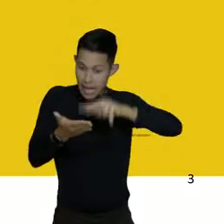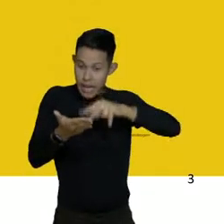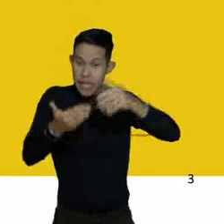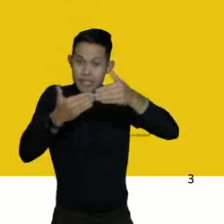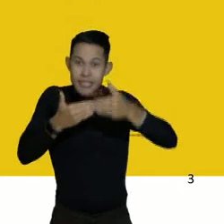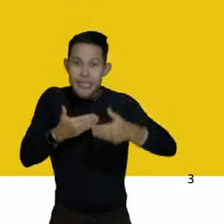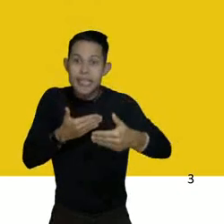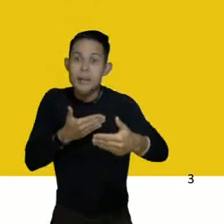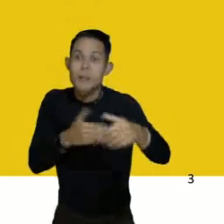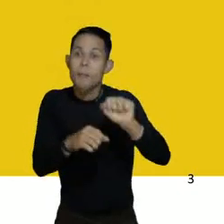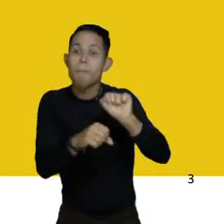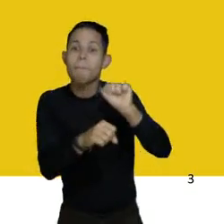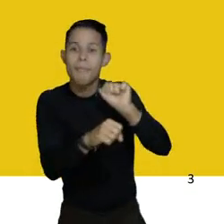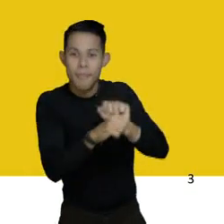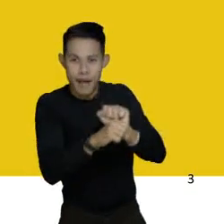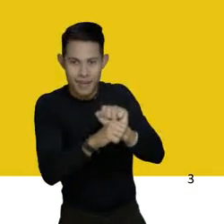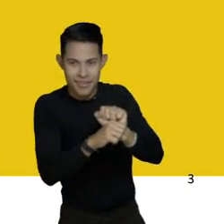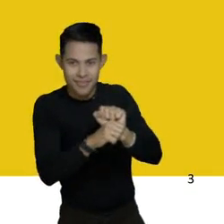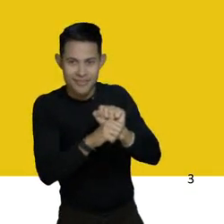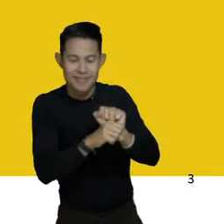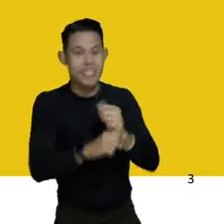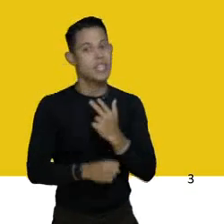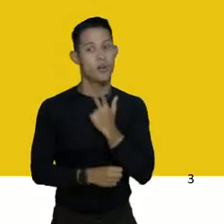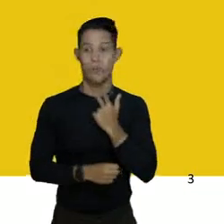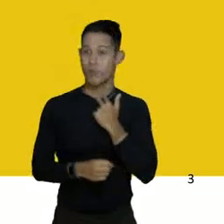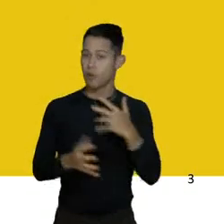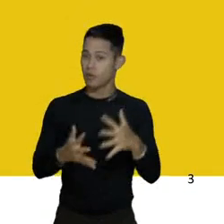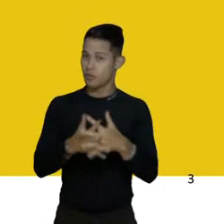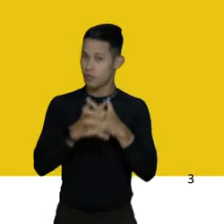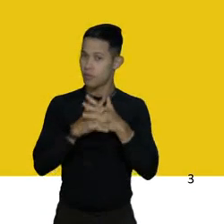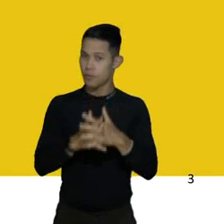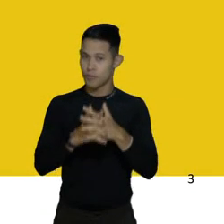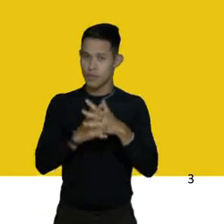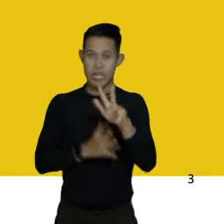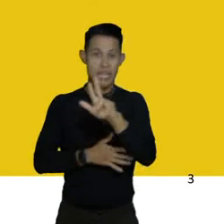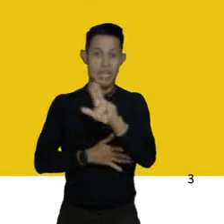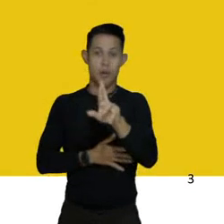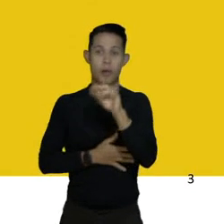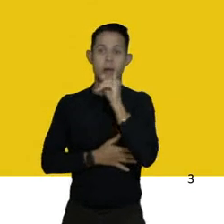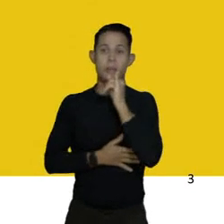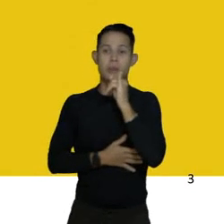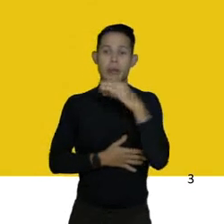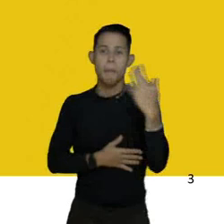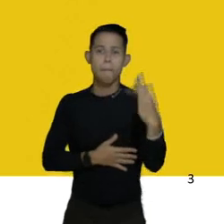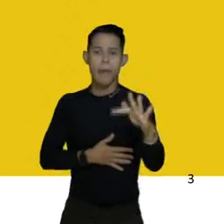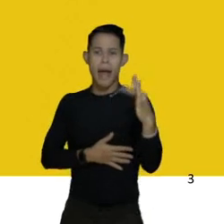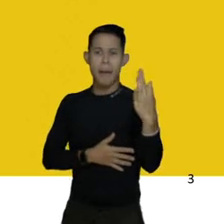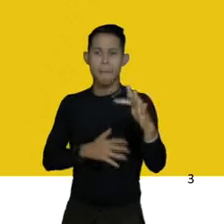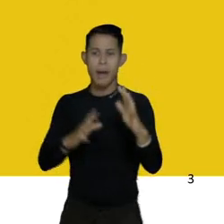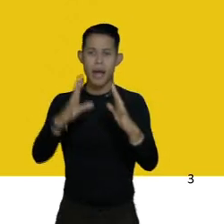dislexia vocês viram que a Ines explicou não tem nada de lesão não tem nada é um funcionamento